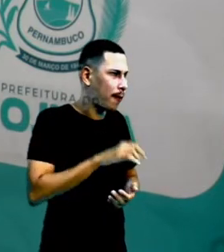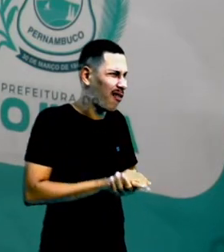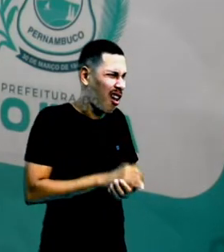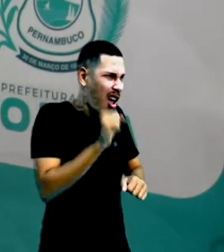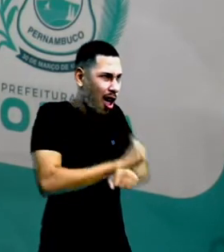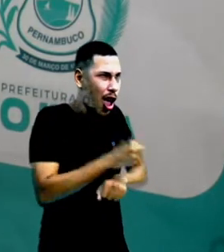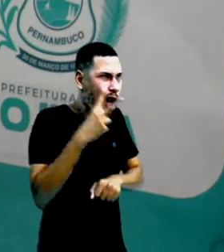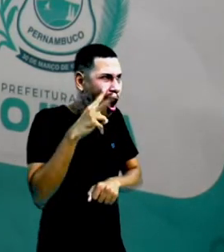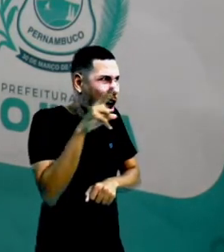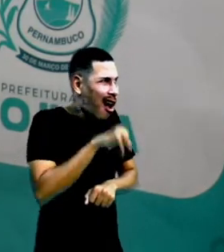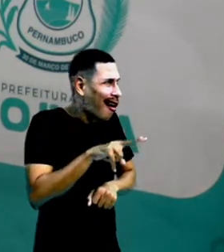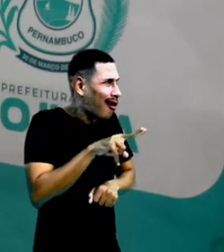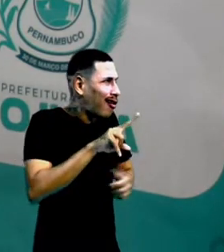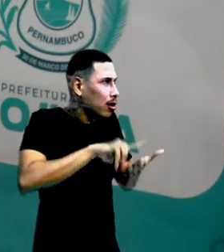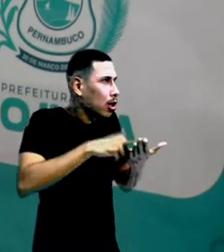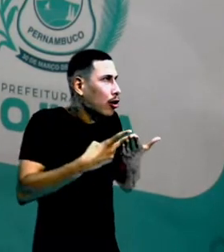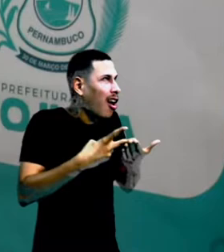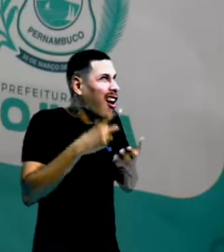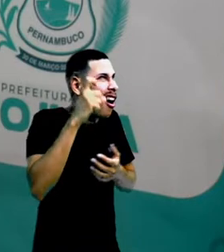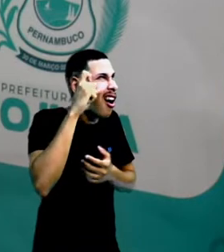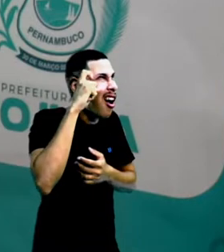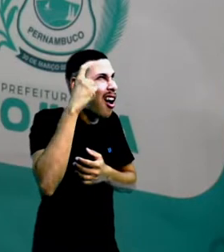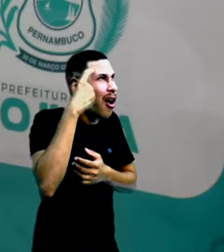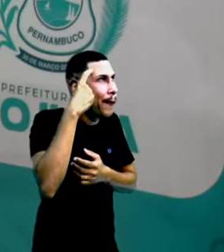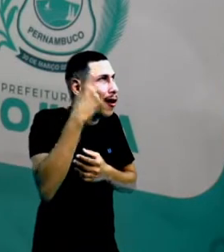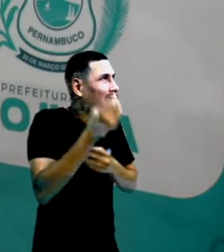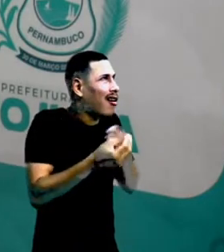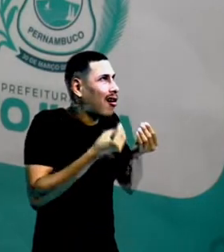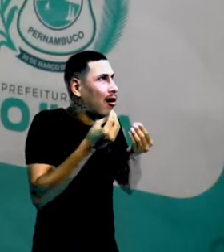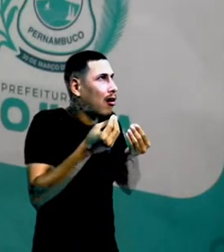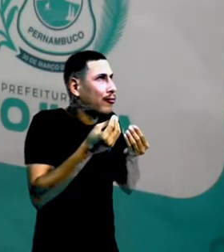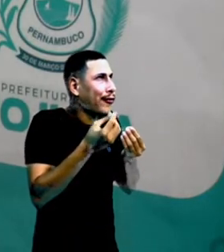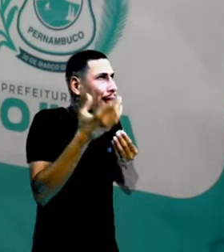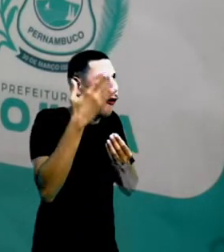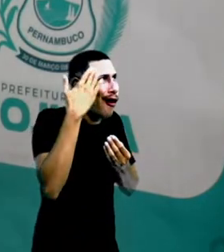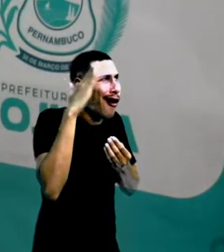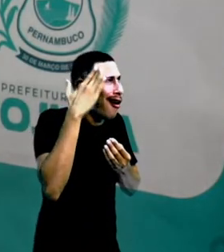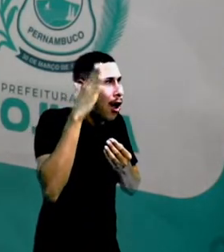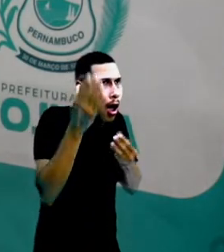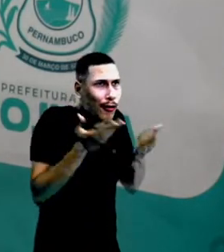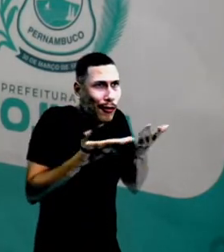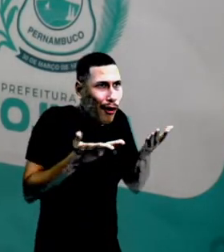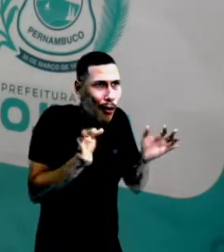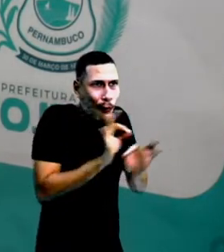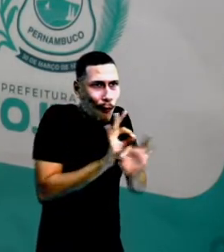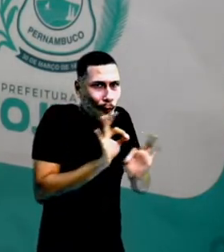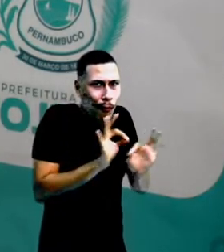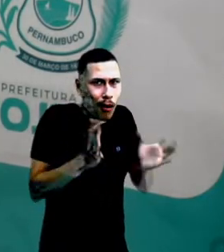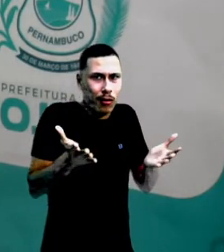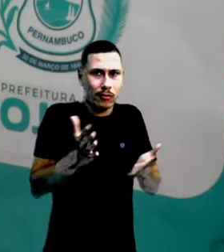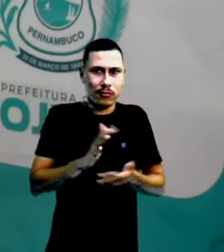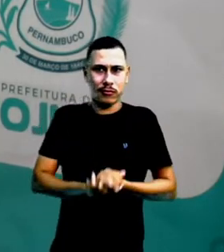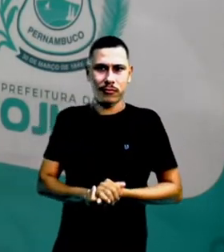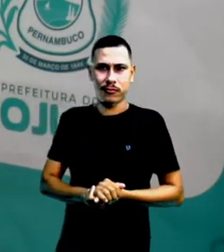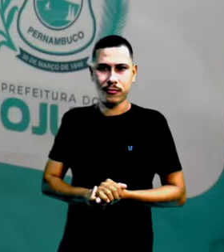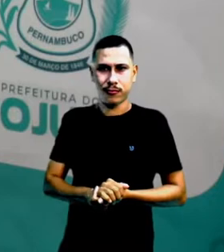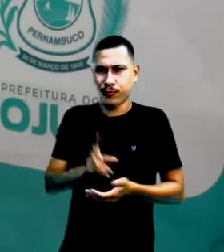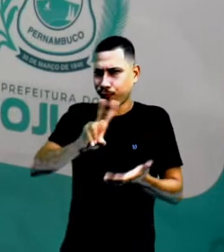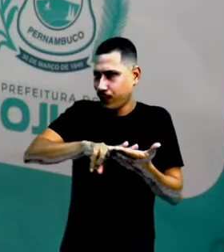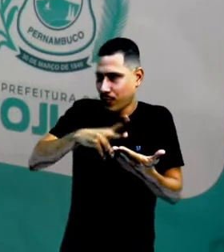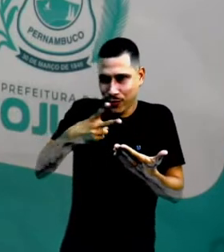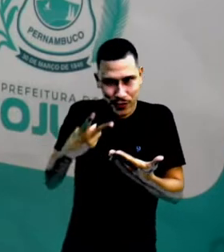da letra, ele vai pensar, peraí, e aí, cara, rosto. Então, assim, não traduzimos,